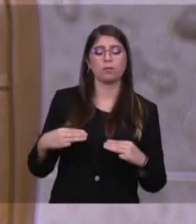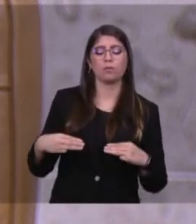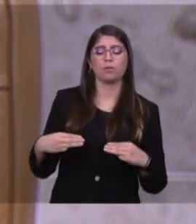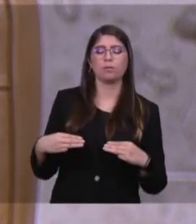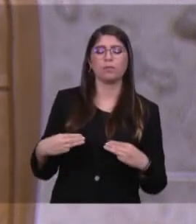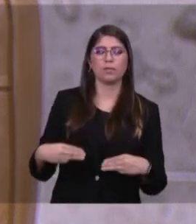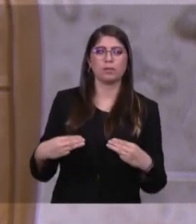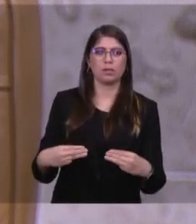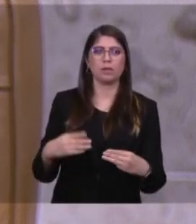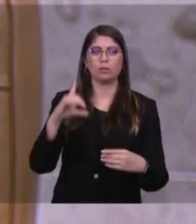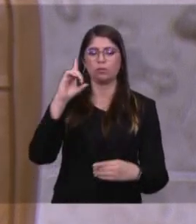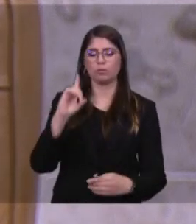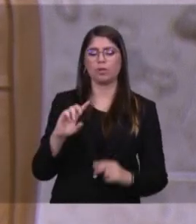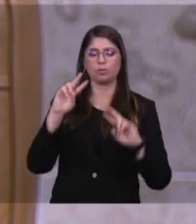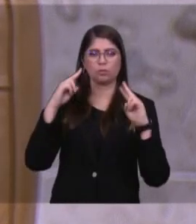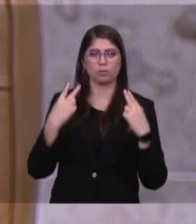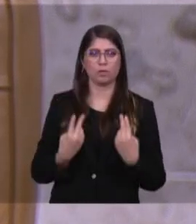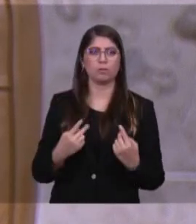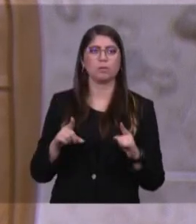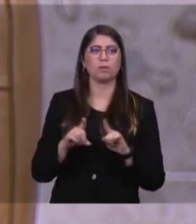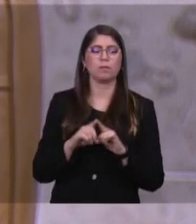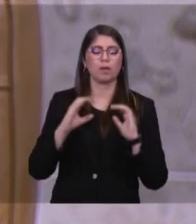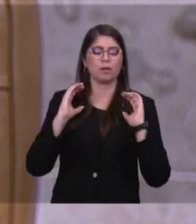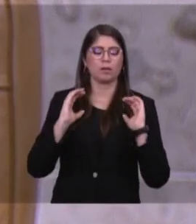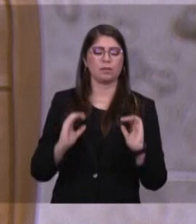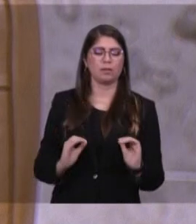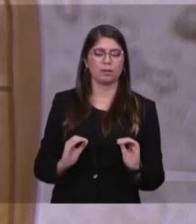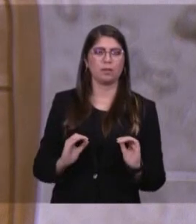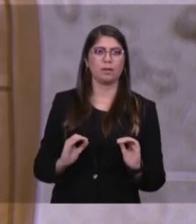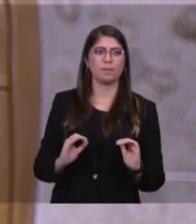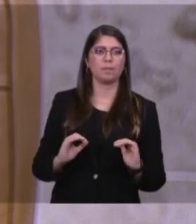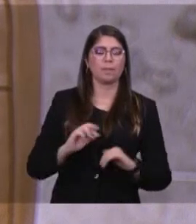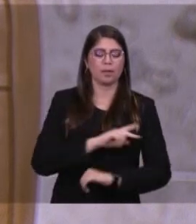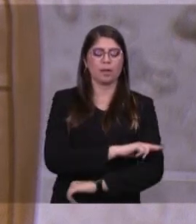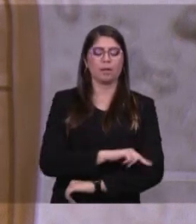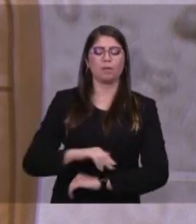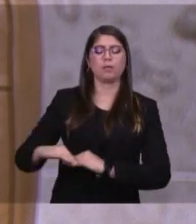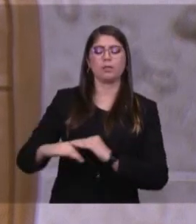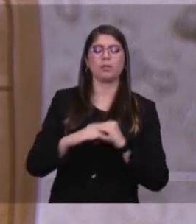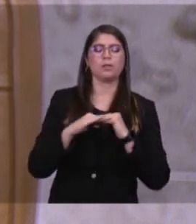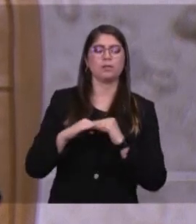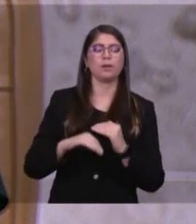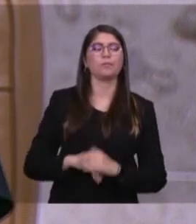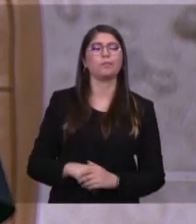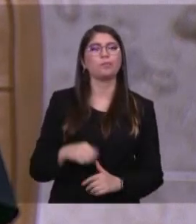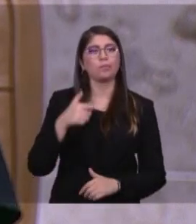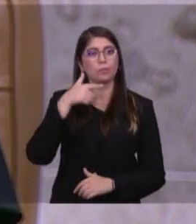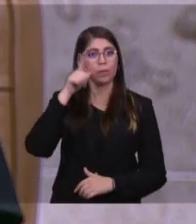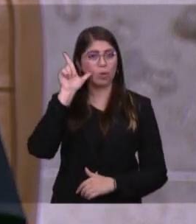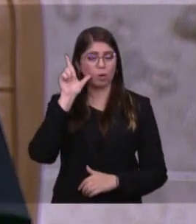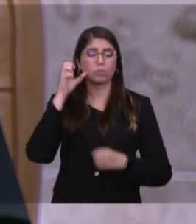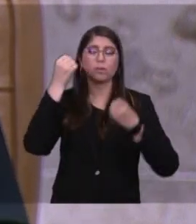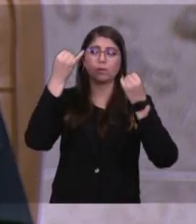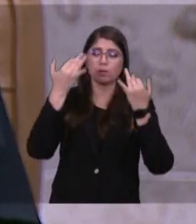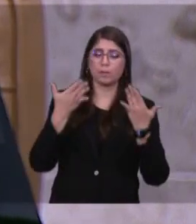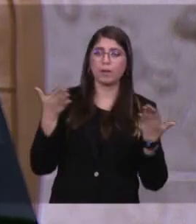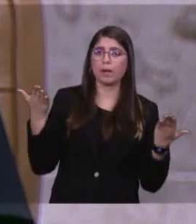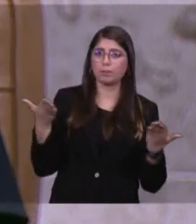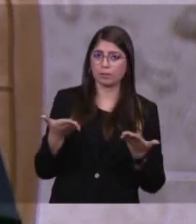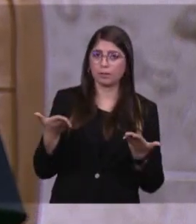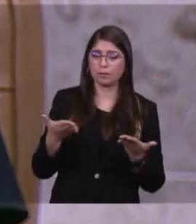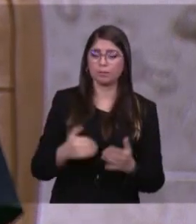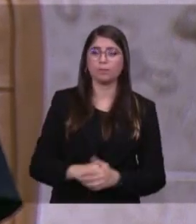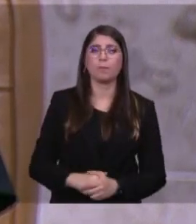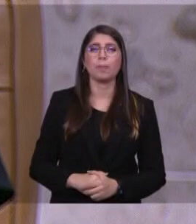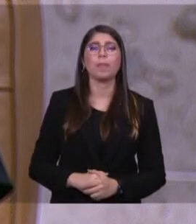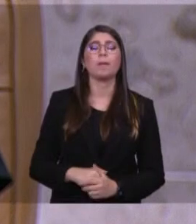Humanos e da Cidadania e do Ministério da Igualdade Racial, conforme ontem foi ressaltado aqui no plenário desta Corte